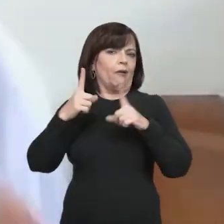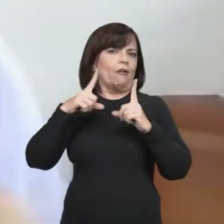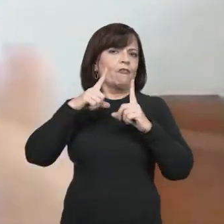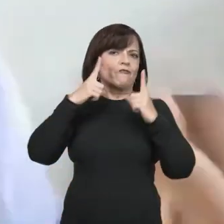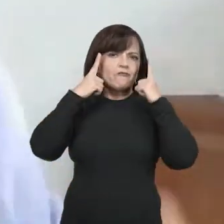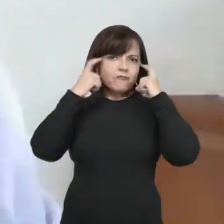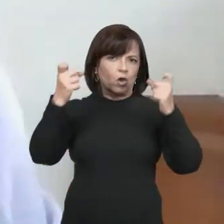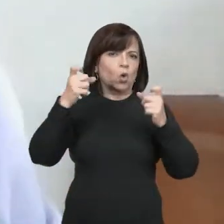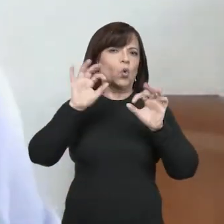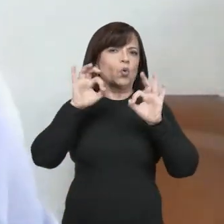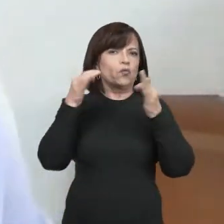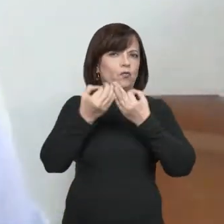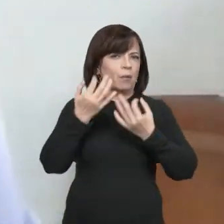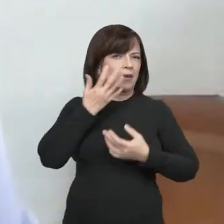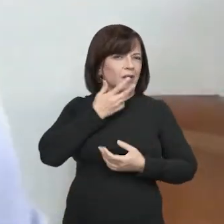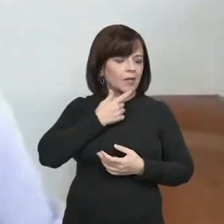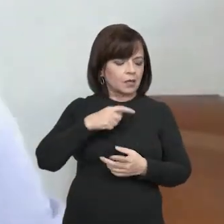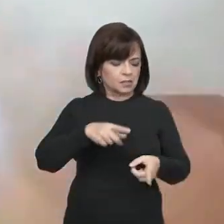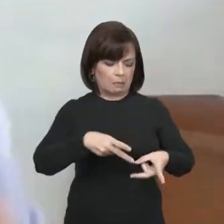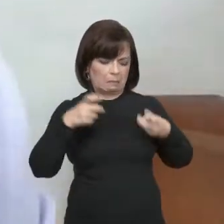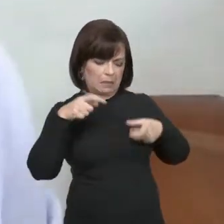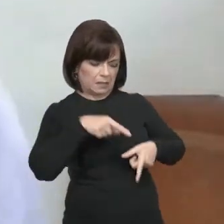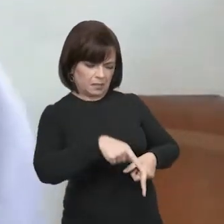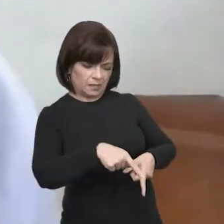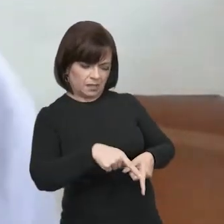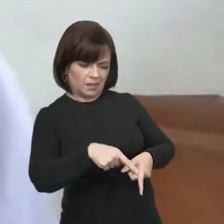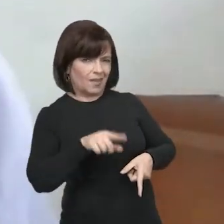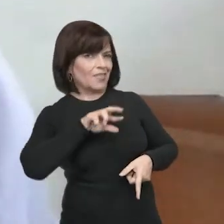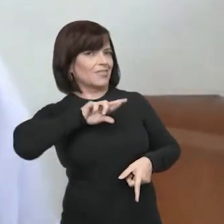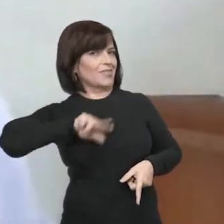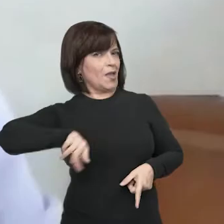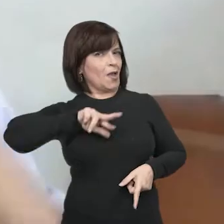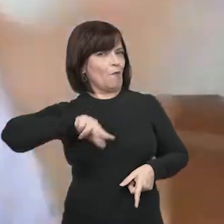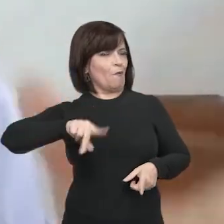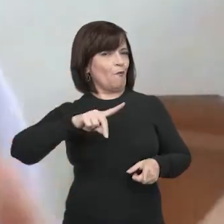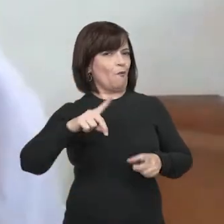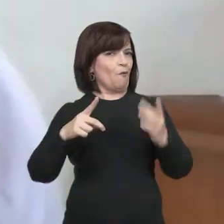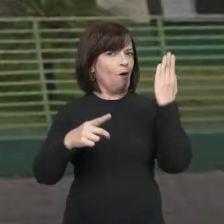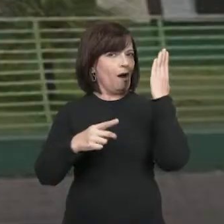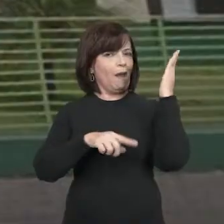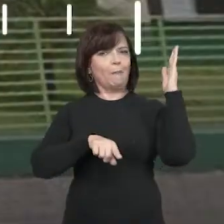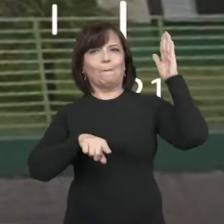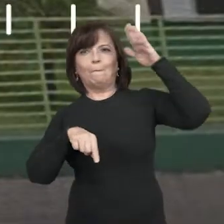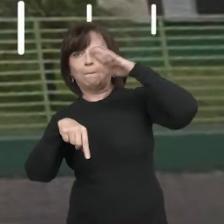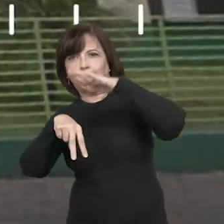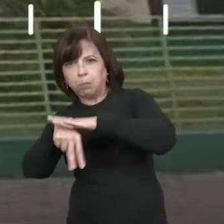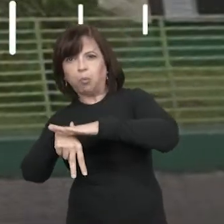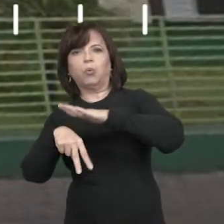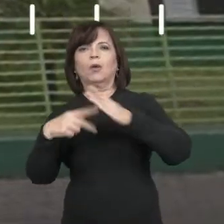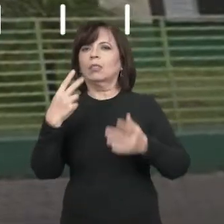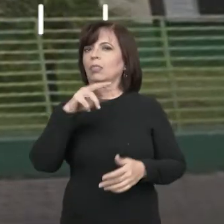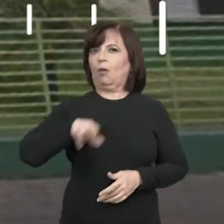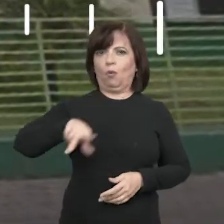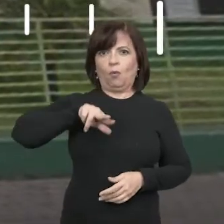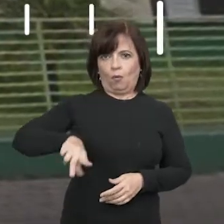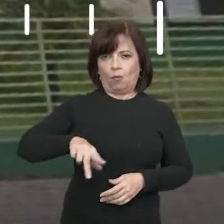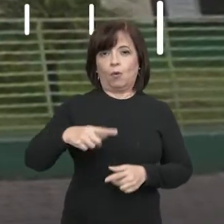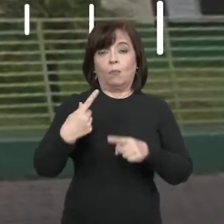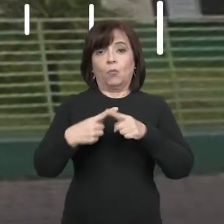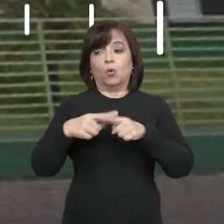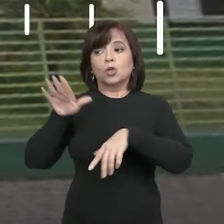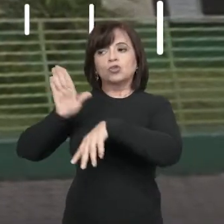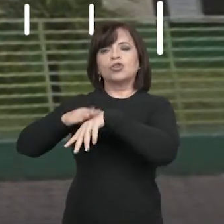para questões de violências familiares e infantis perceberam que não se tratava de um mero mourão que teria caído na cabeça e já acionaram